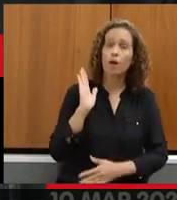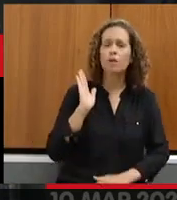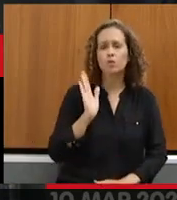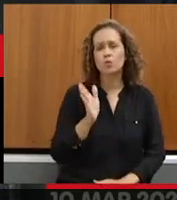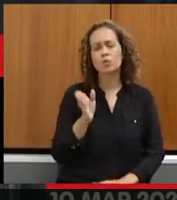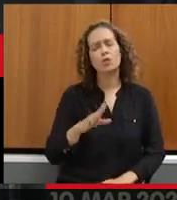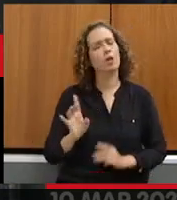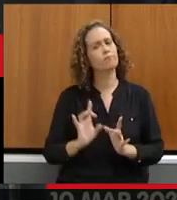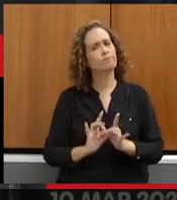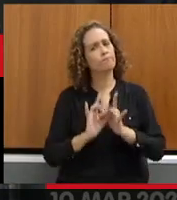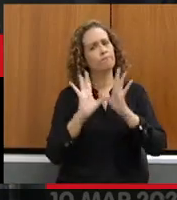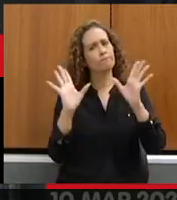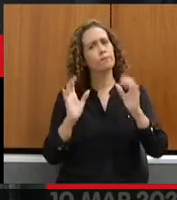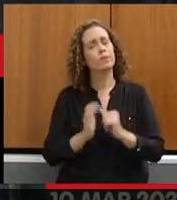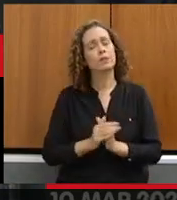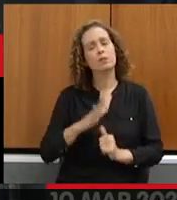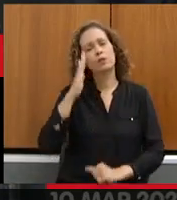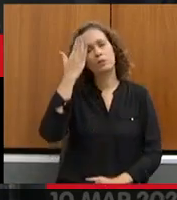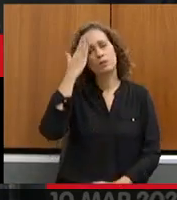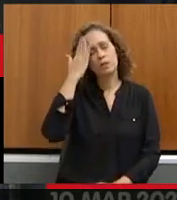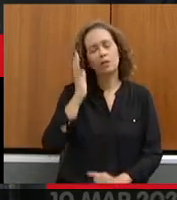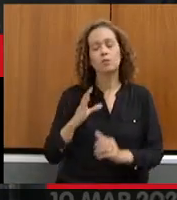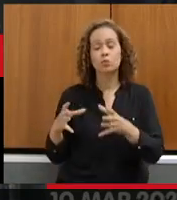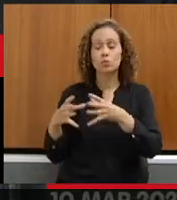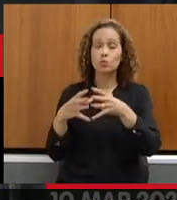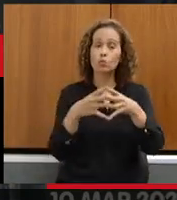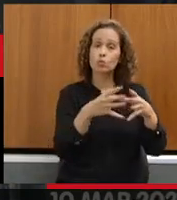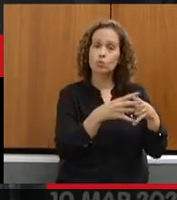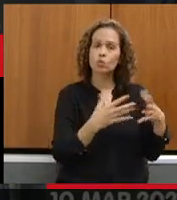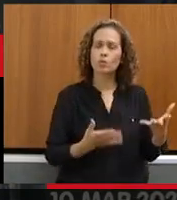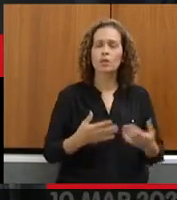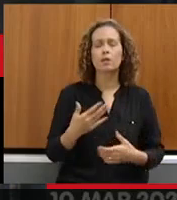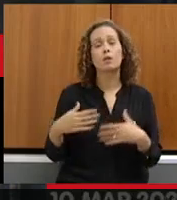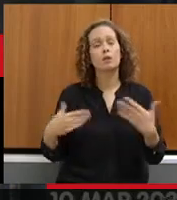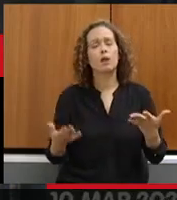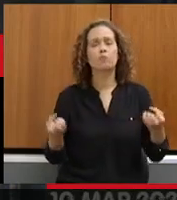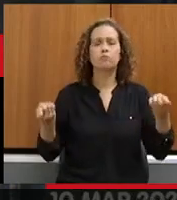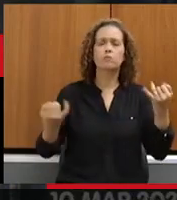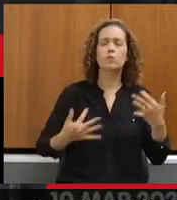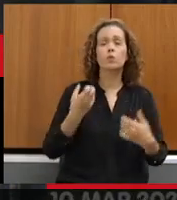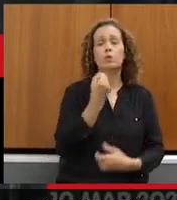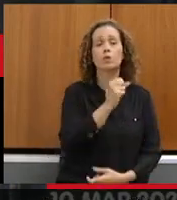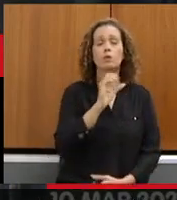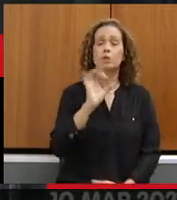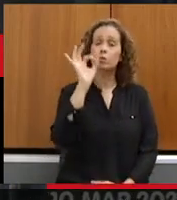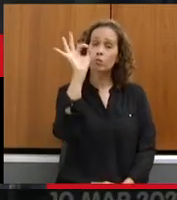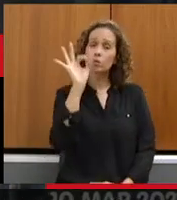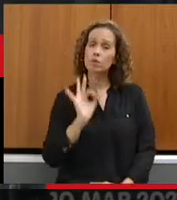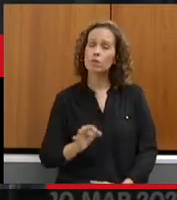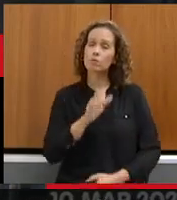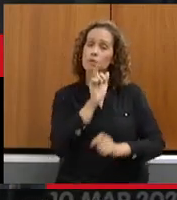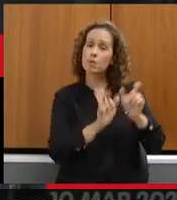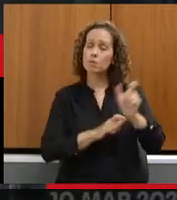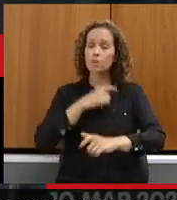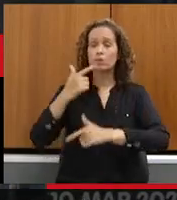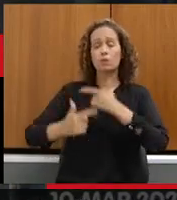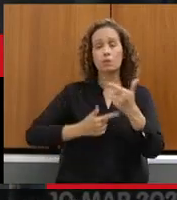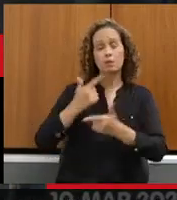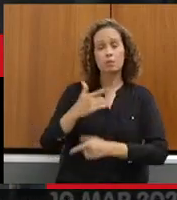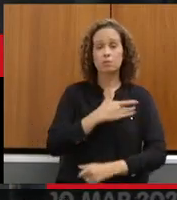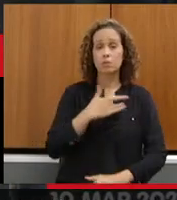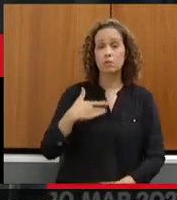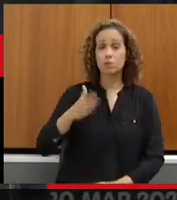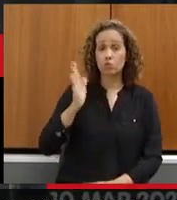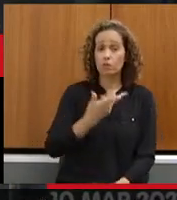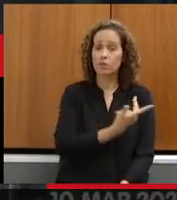deliberado E aí E é assim que nós entendemos os grupos então quando eu falo com oitenta por cento de trabalhadores da Saúde Eles foram vacinados e